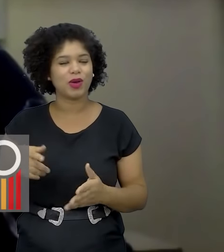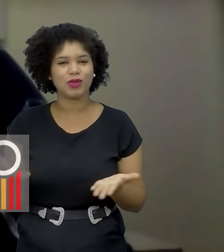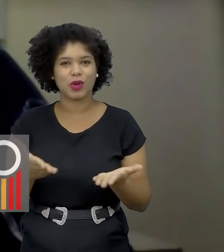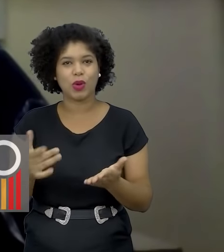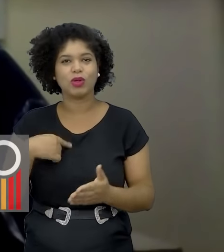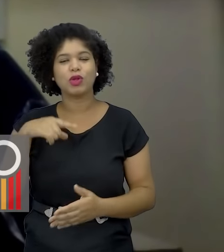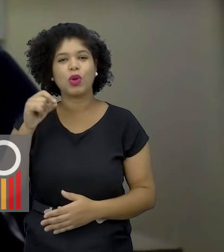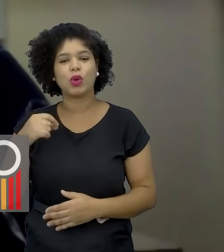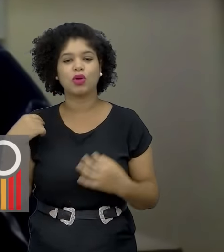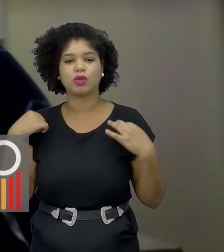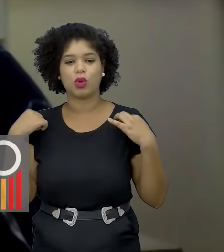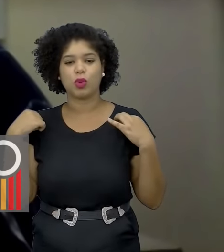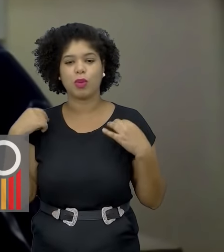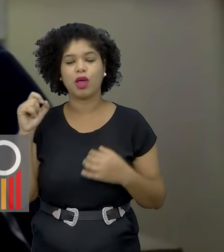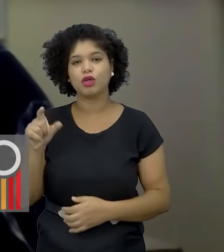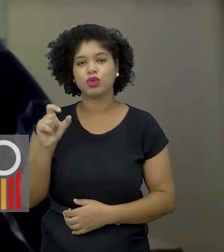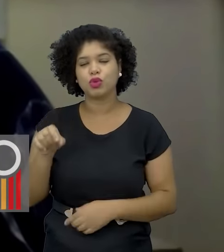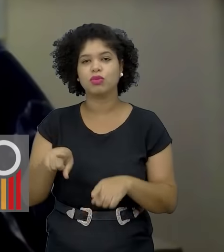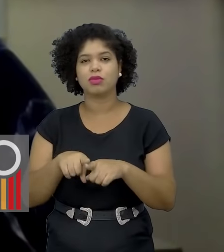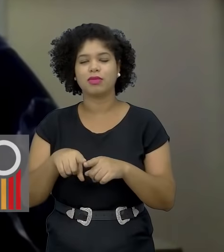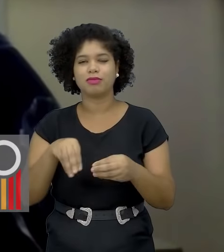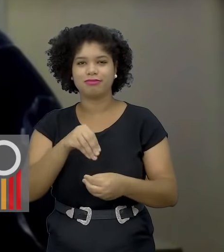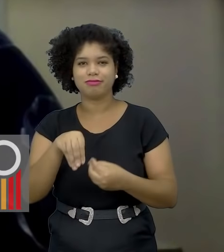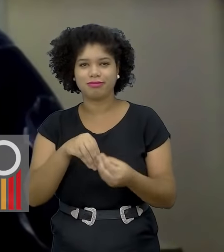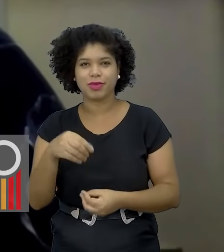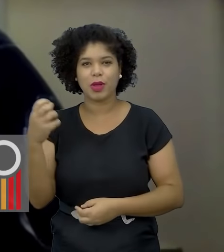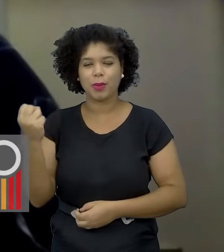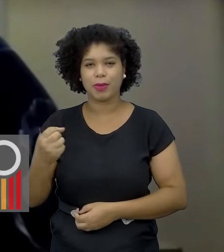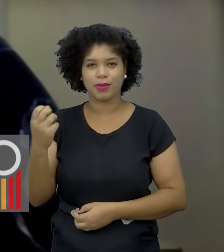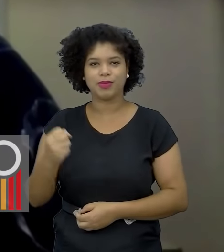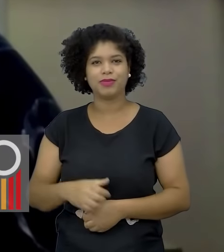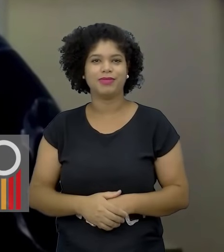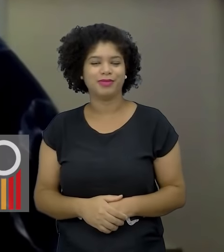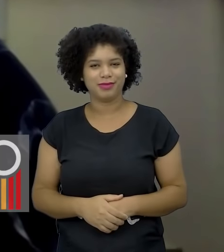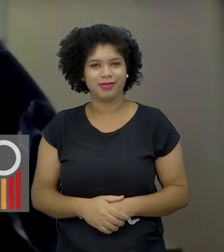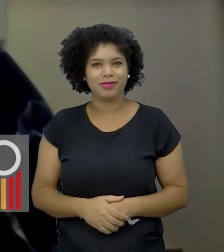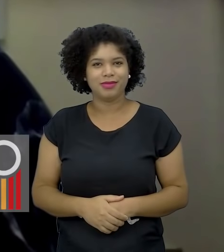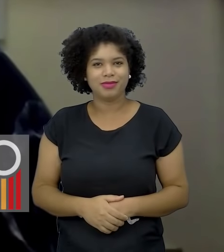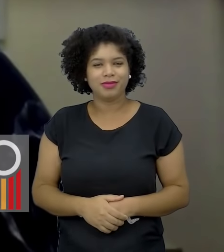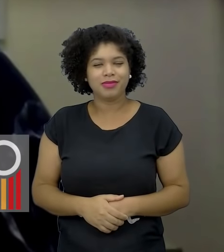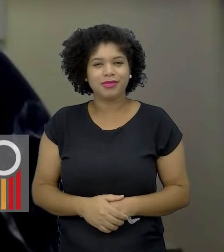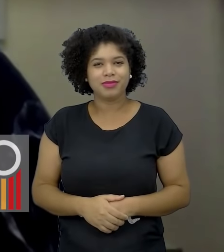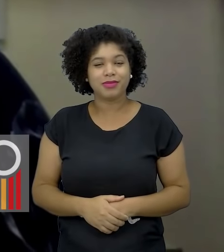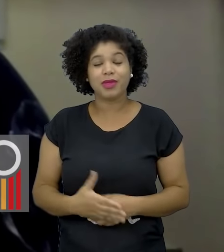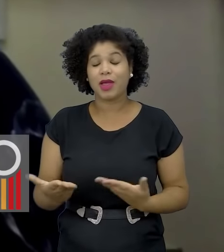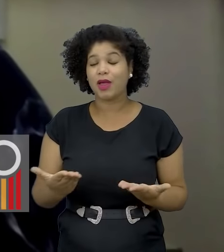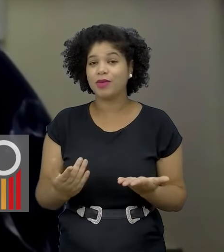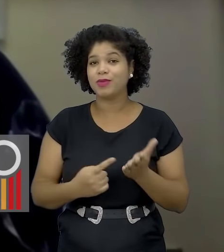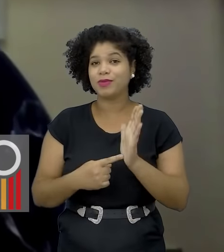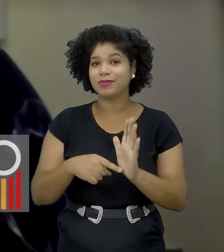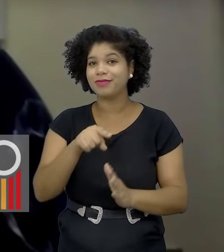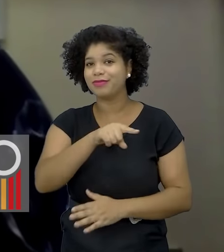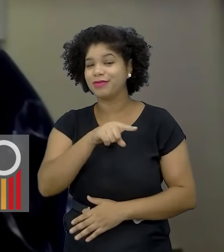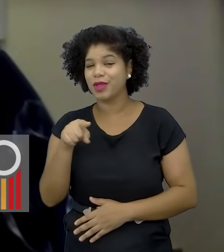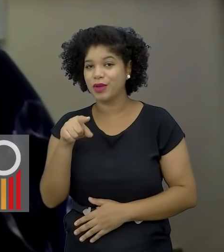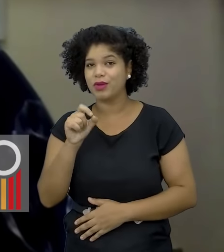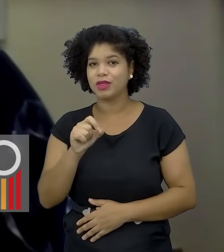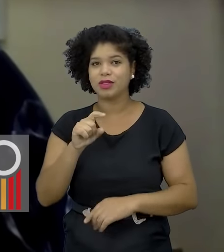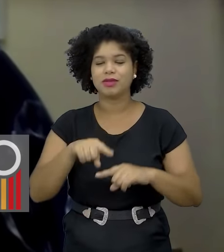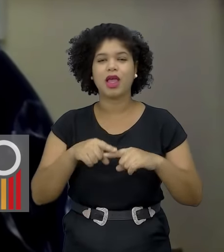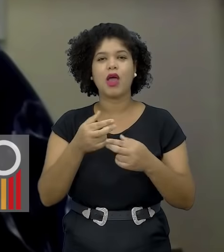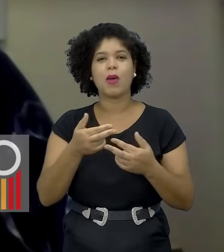de camiseta azul e branca. Vou compartilhar o material com vocês, então tenham um